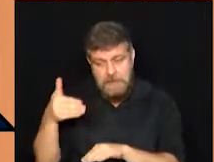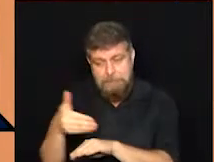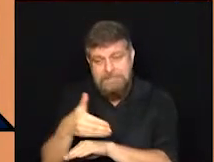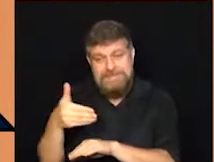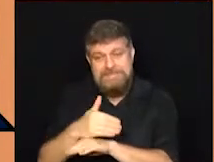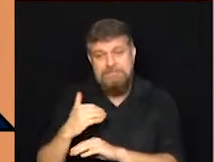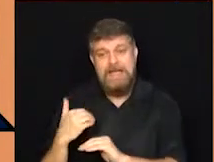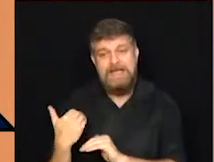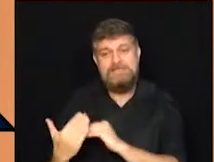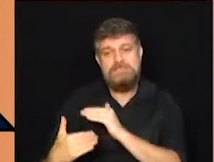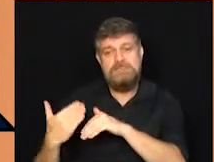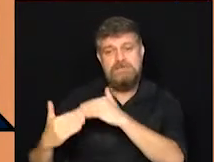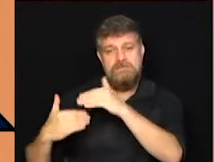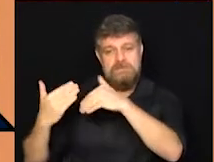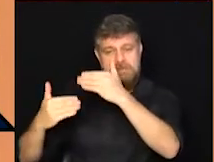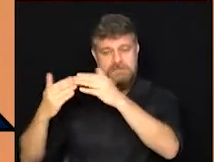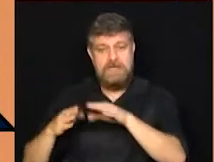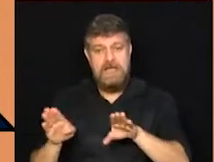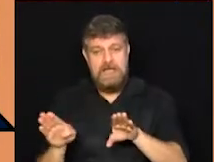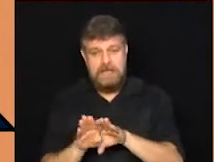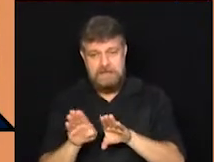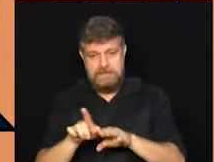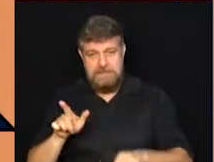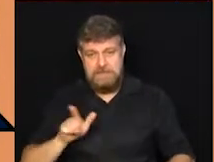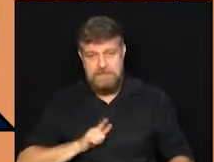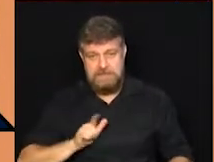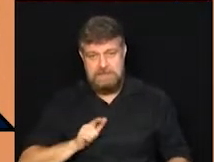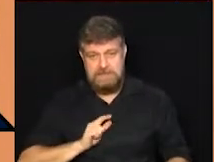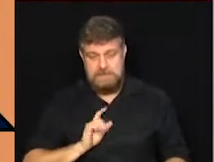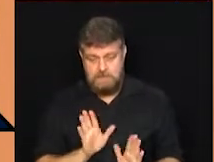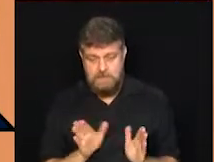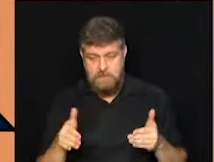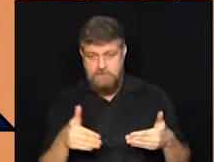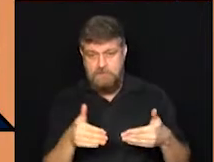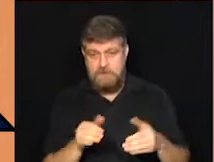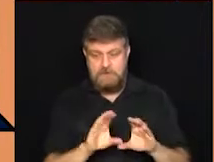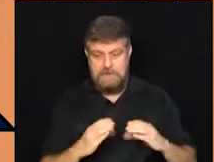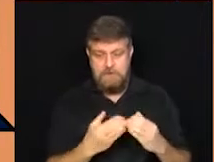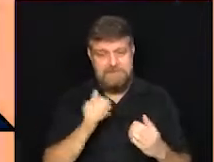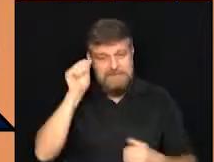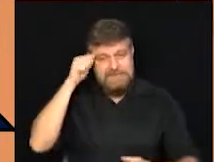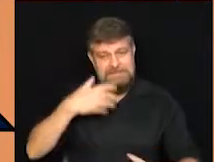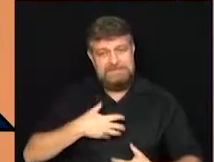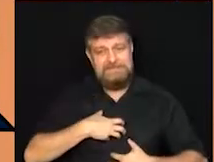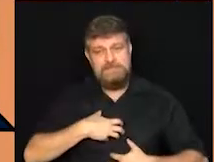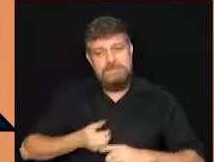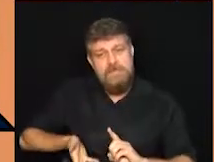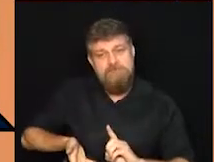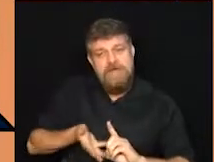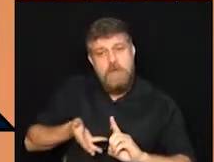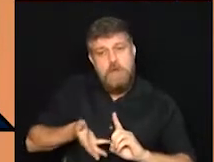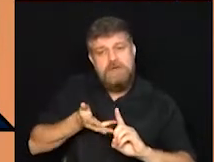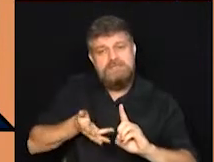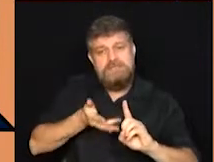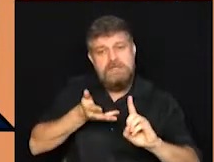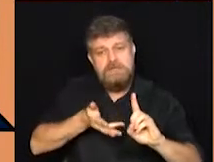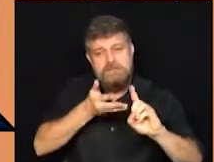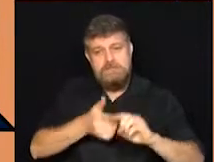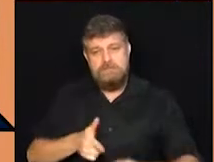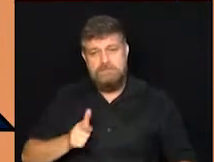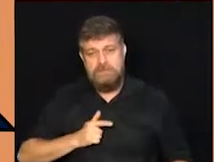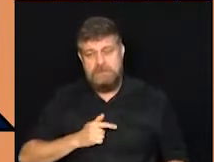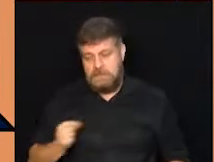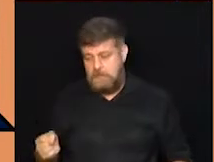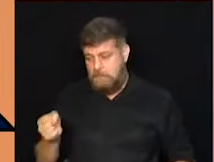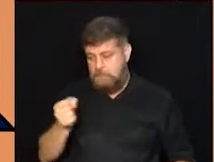Comunidade Negra e sobre o Fundo Municipal de Valorização da Comunidade Negra. Por isso que é muito importante que a gente tenha aqui a nossa secretária,